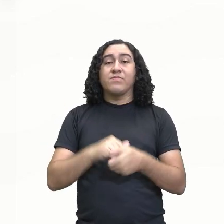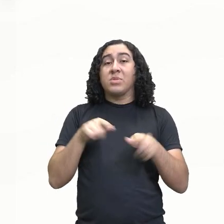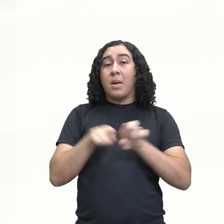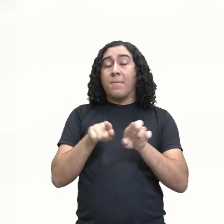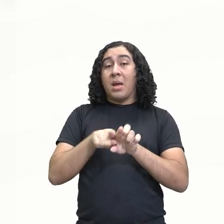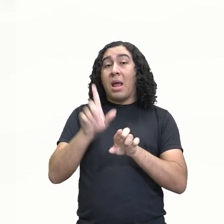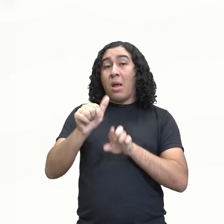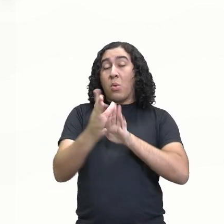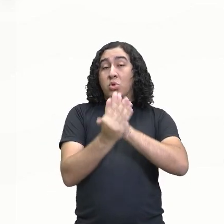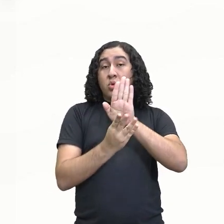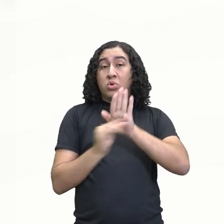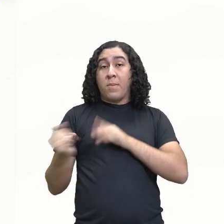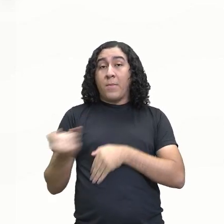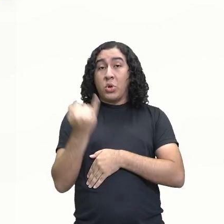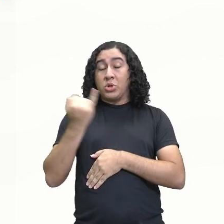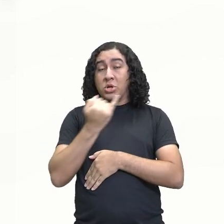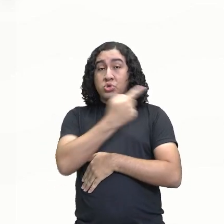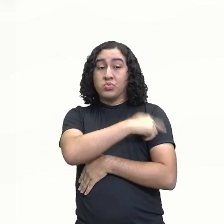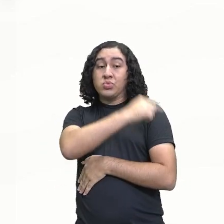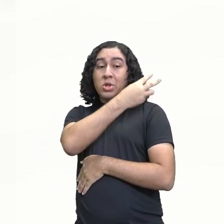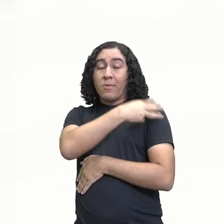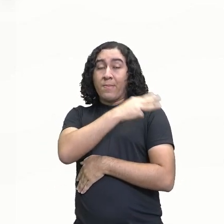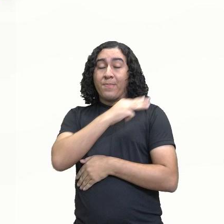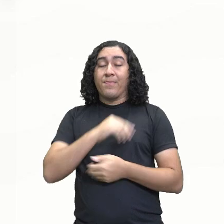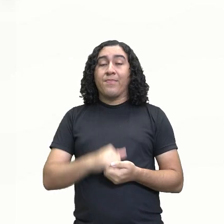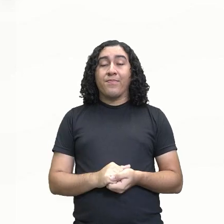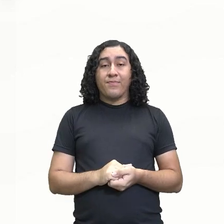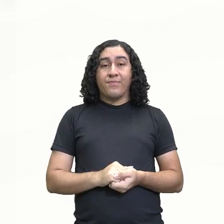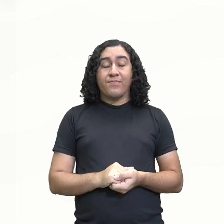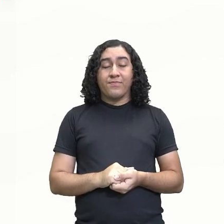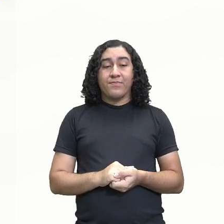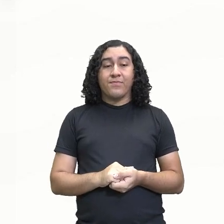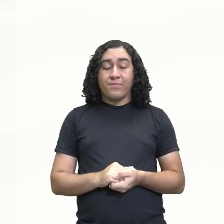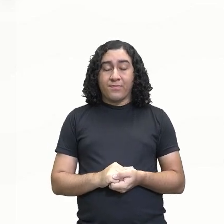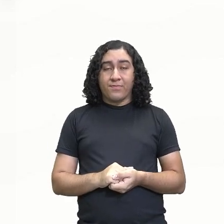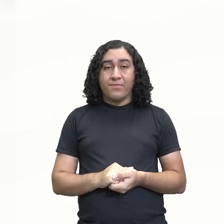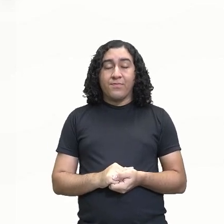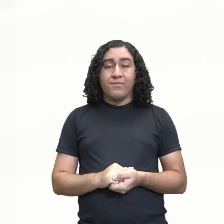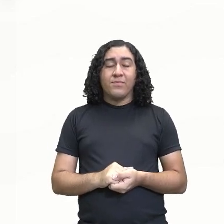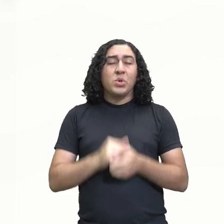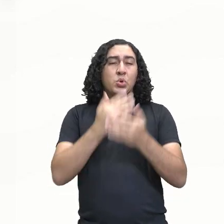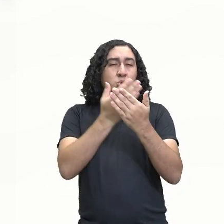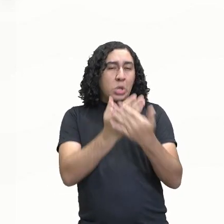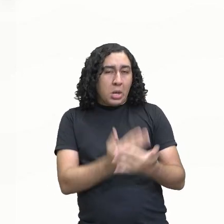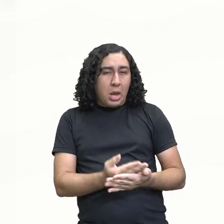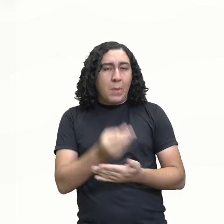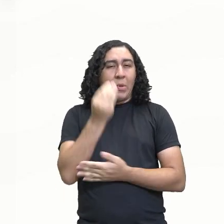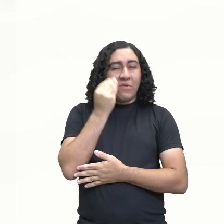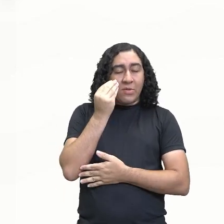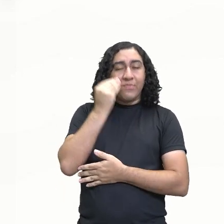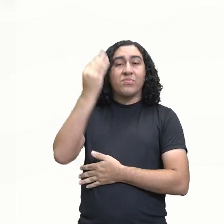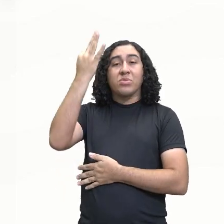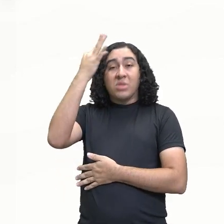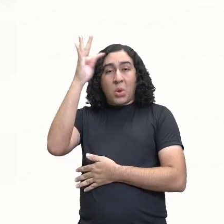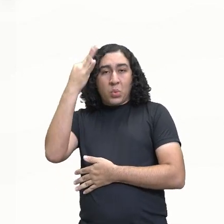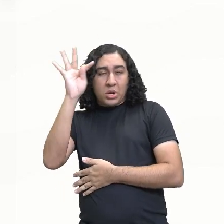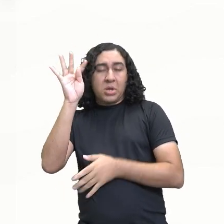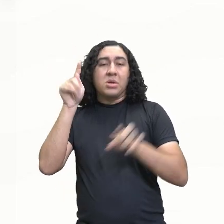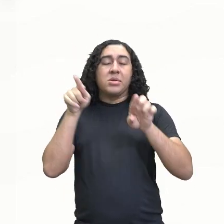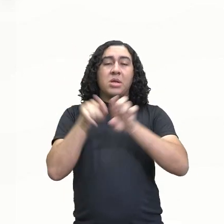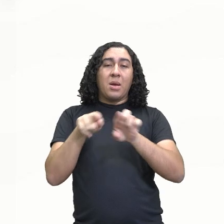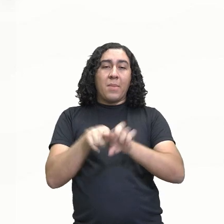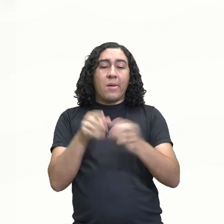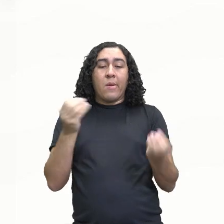importante no ensino médio. Pois bem, estudamos aí, não é? Vimos teoria, estudamos aqui a visualização